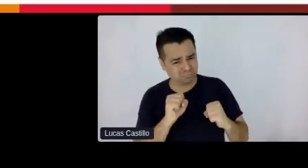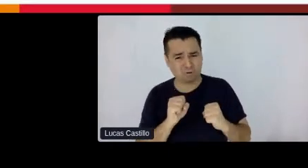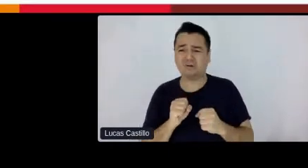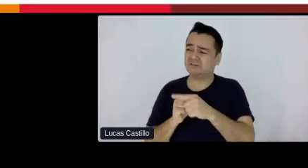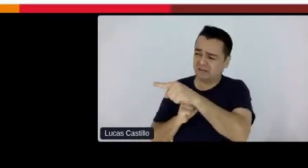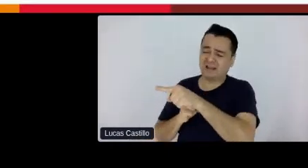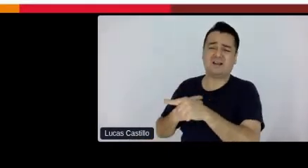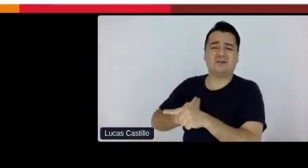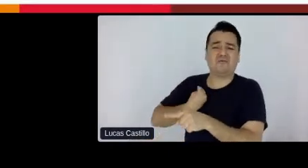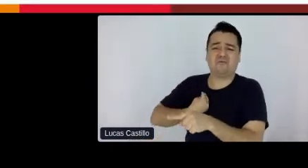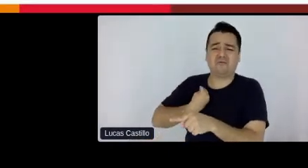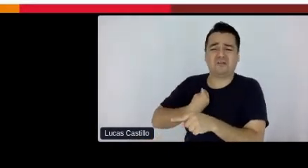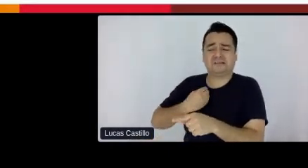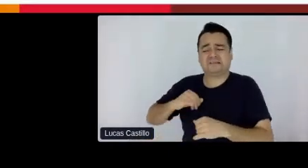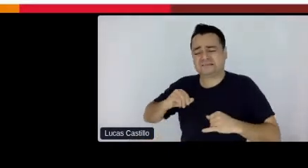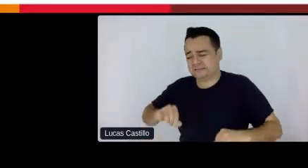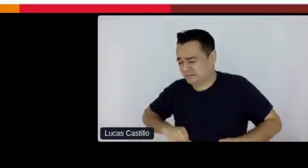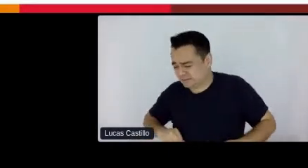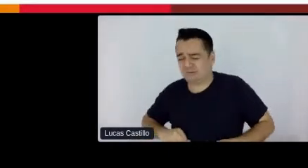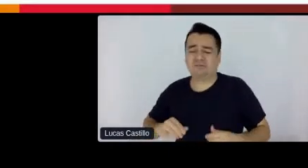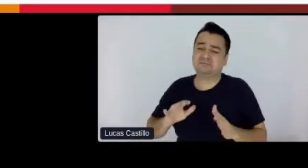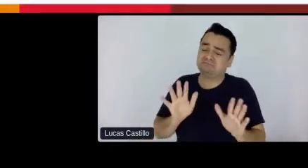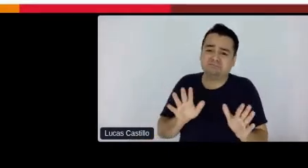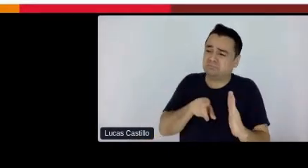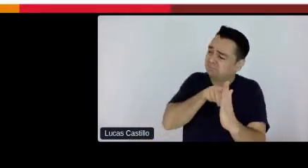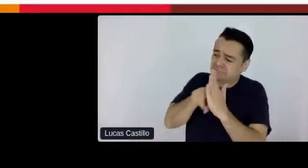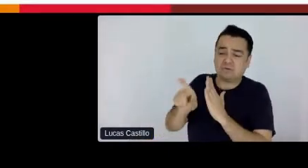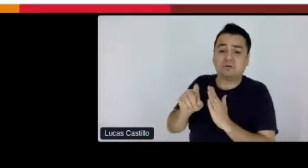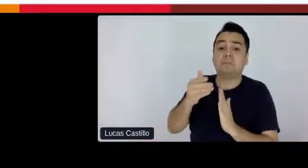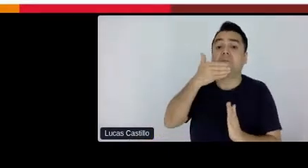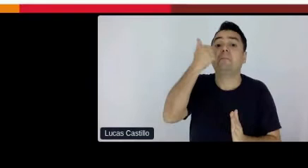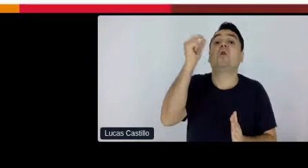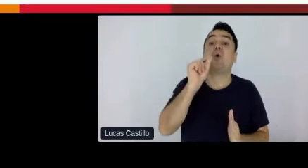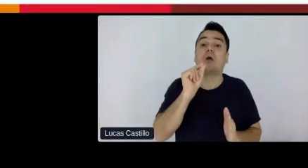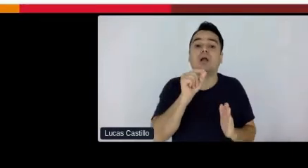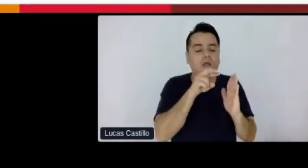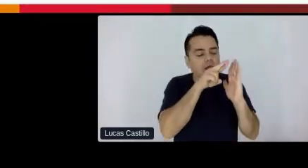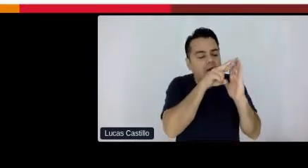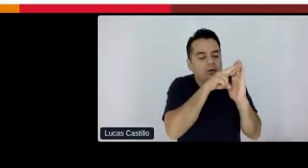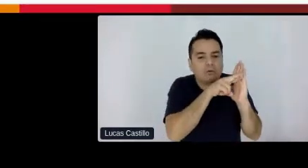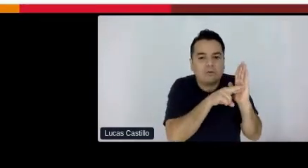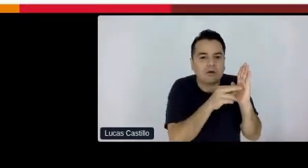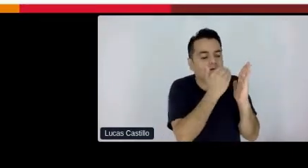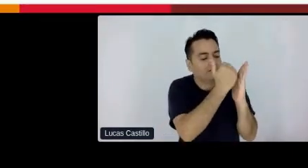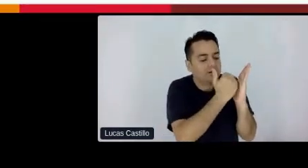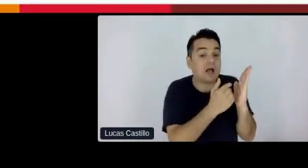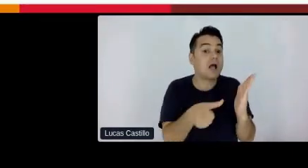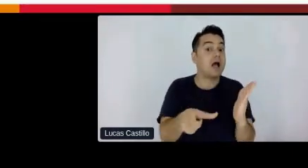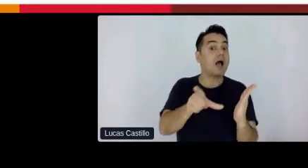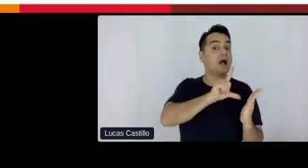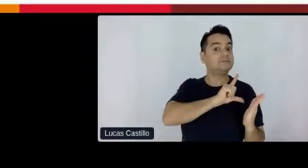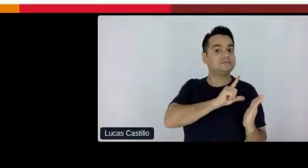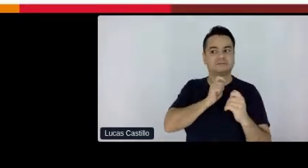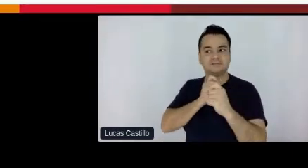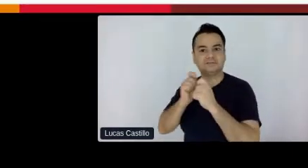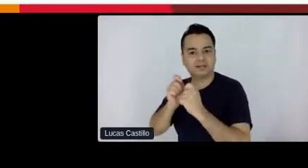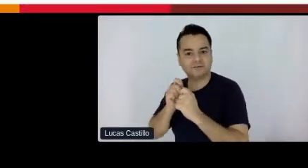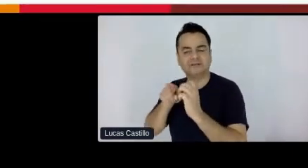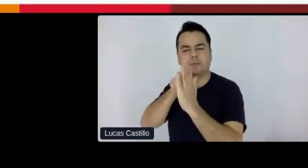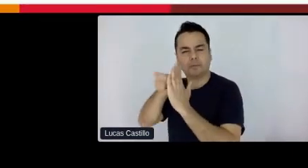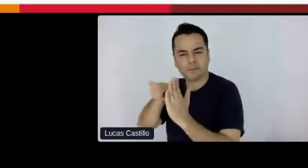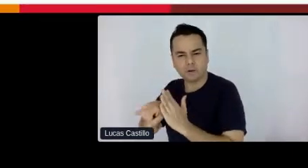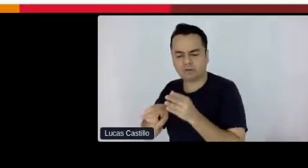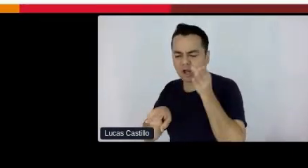outro. Então, pessoal, uma dica importante para isso é a gente montar um roteiro de entrevista com antecedência, levando em consideração